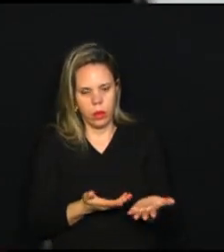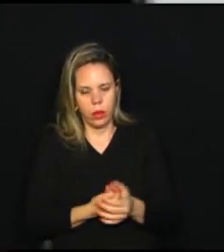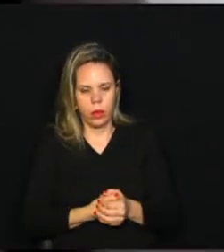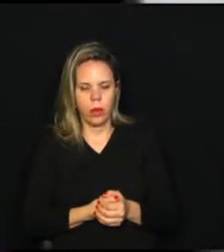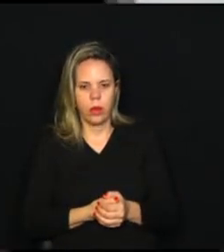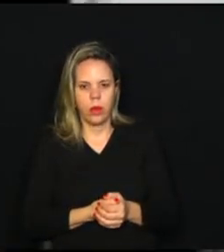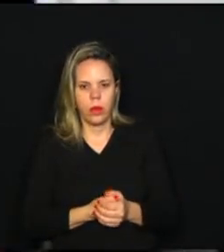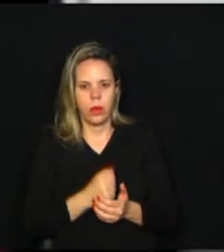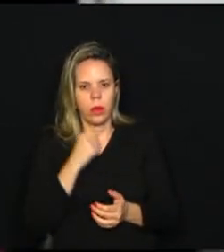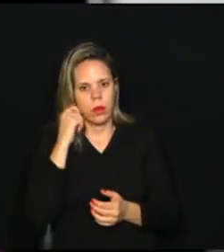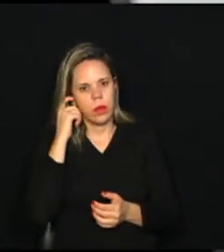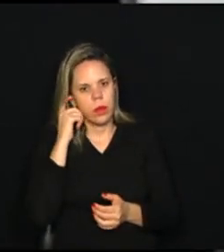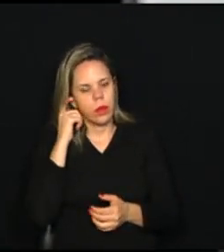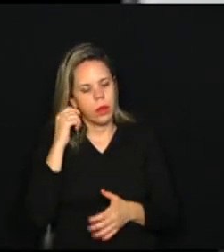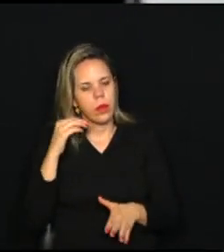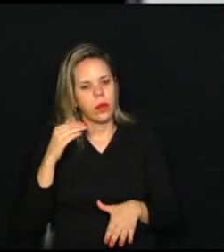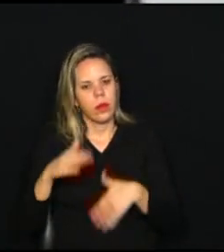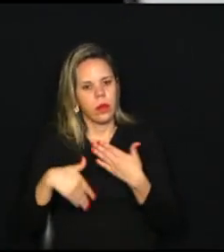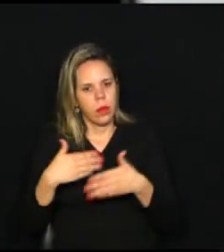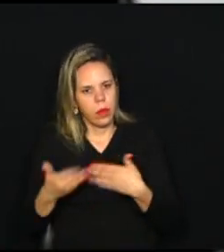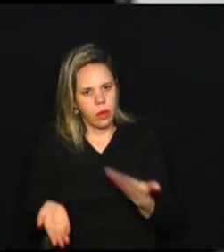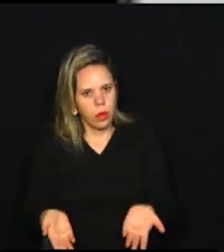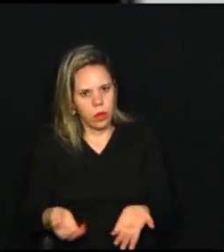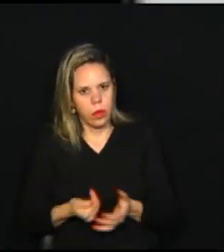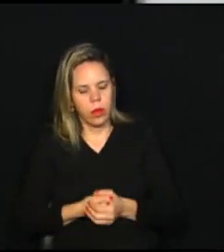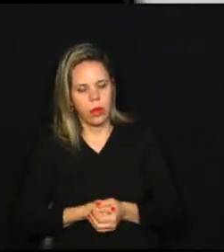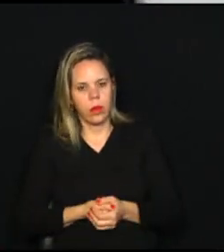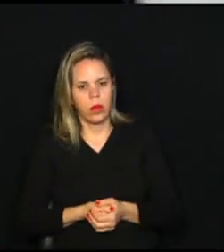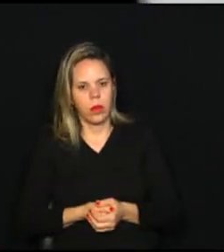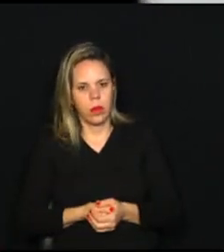de periodicamente, né?